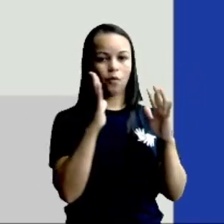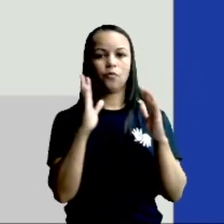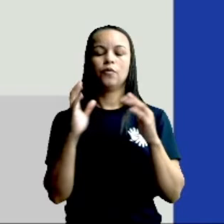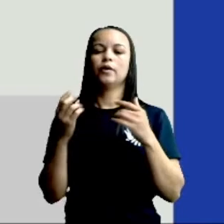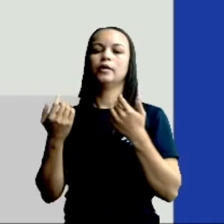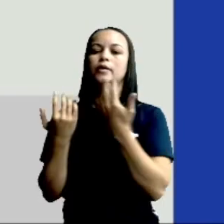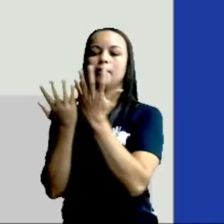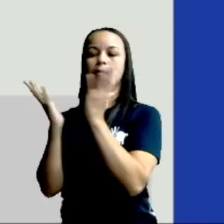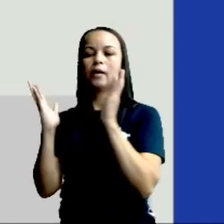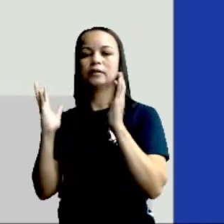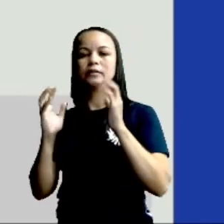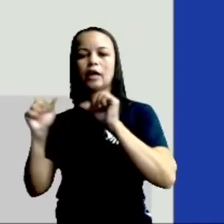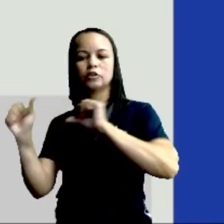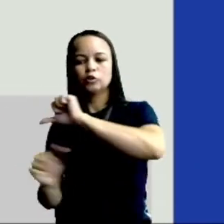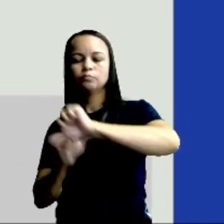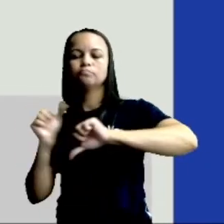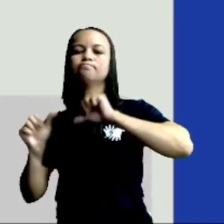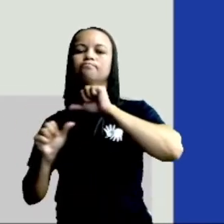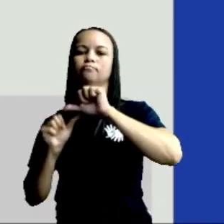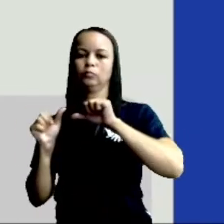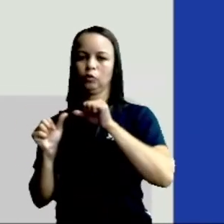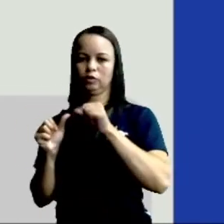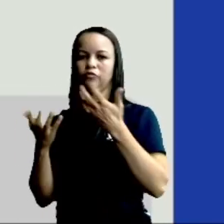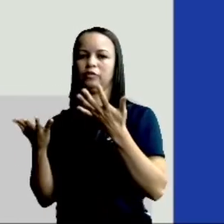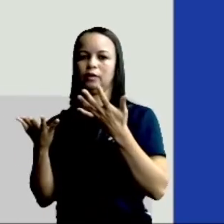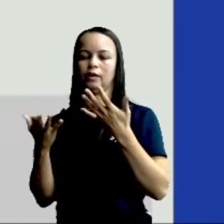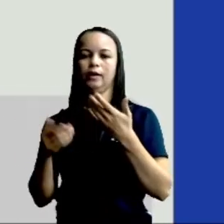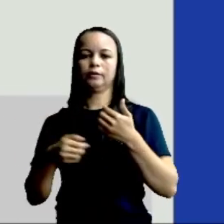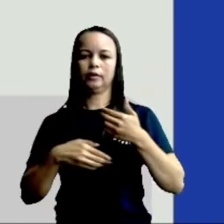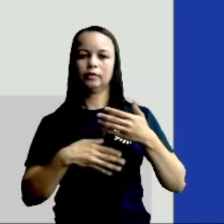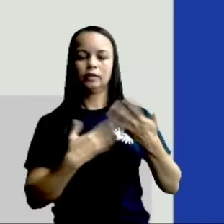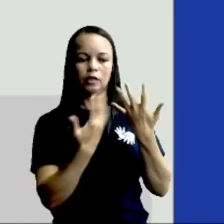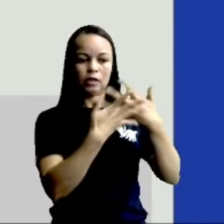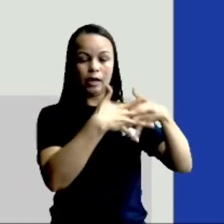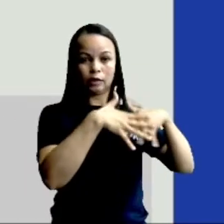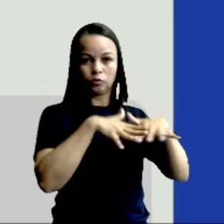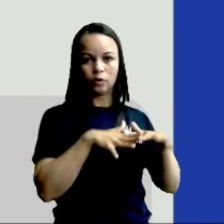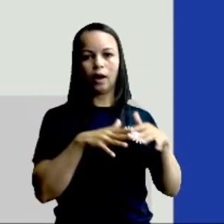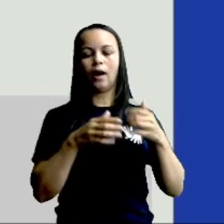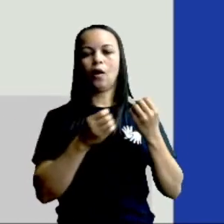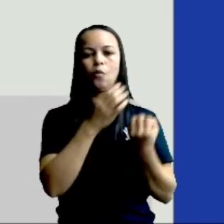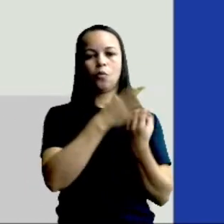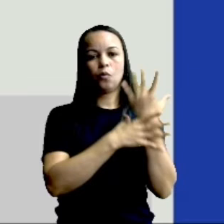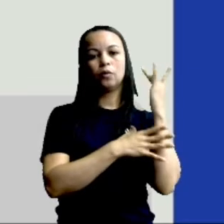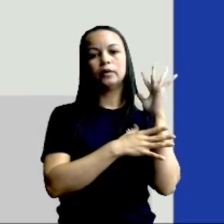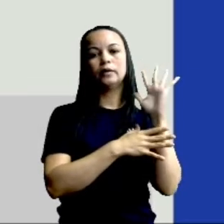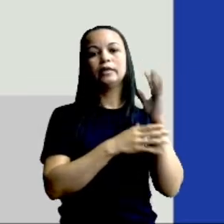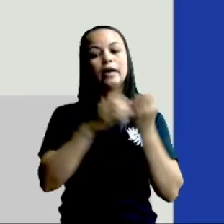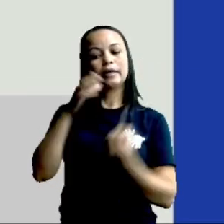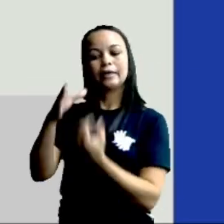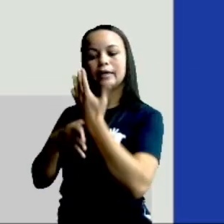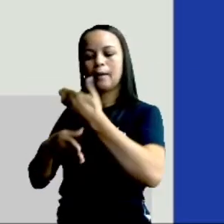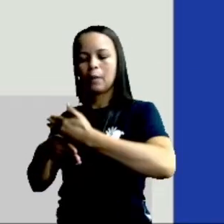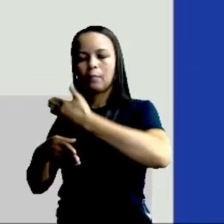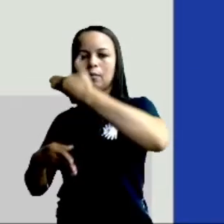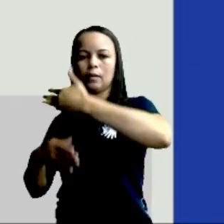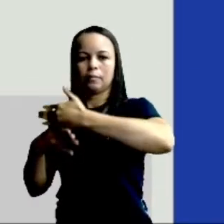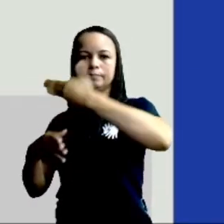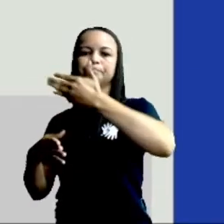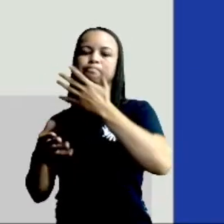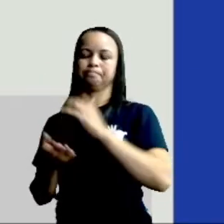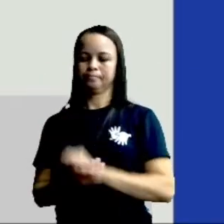Lembra que eu falei para vocês os elementos naturais e elementos construídos? Pois é. Então, uma paisagem natural, o que é que ela